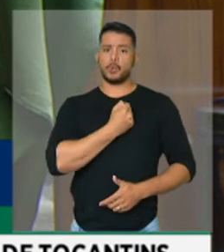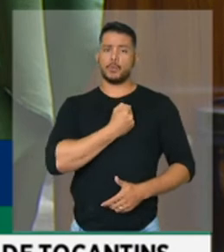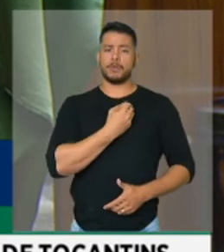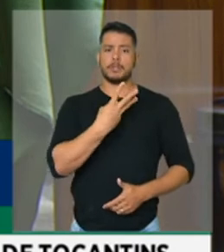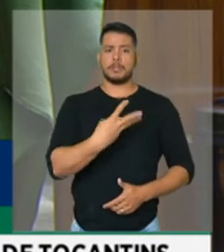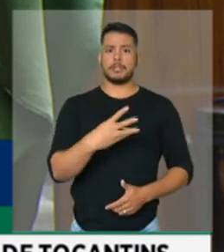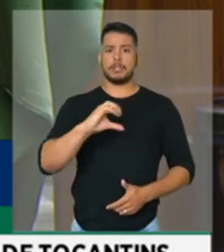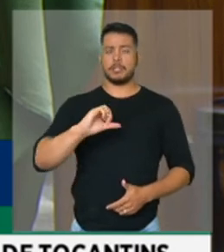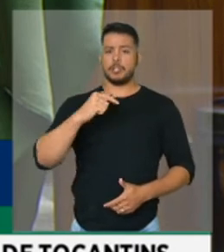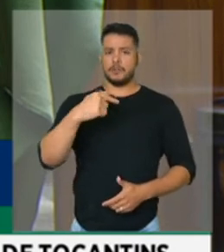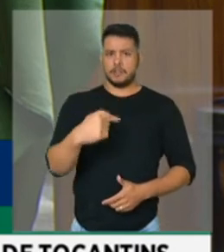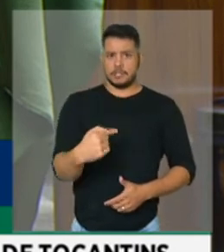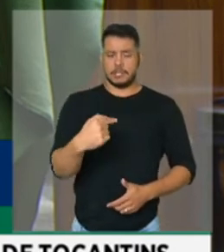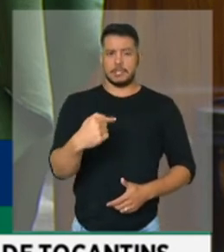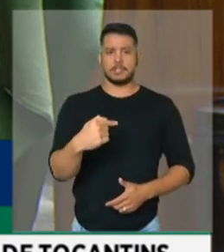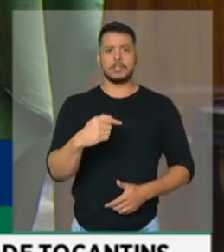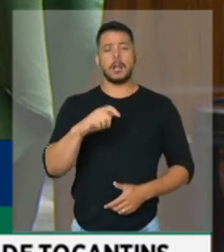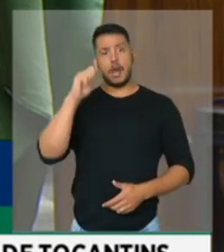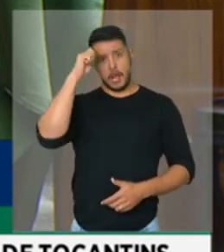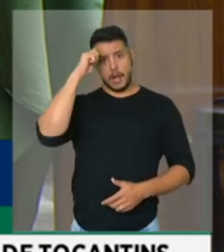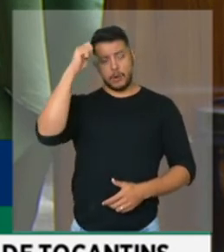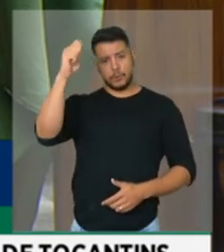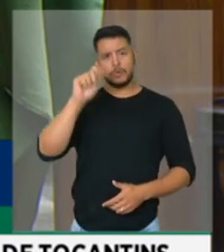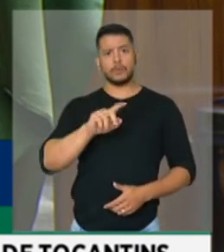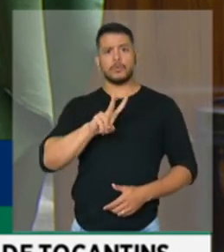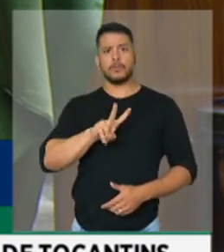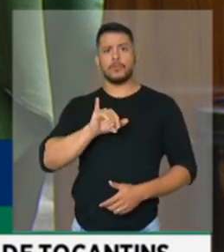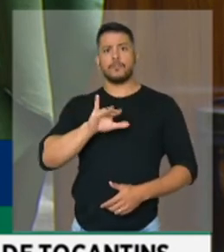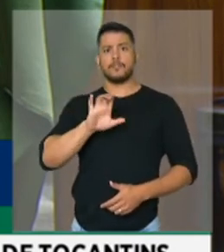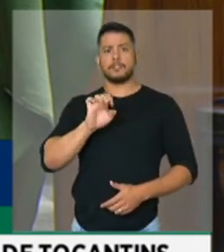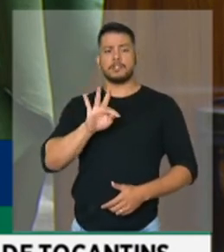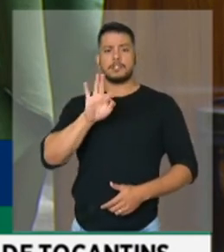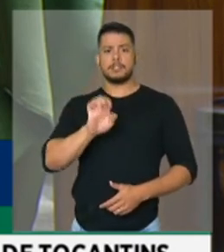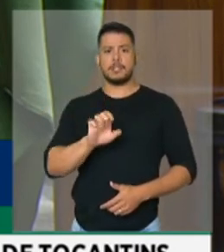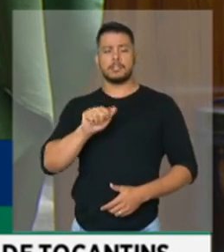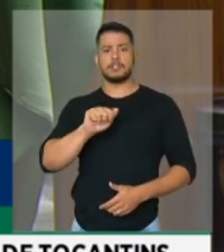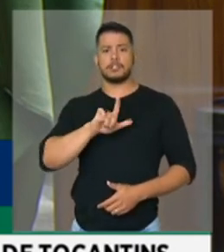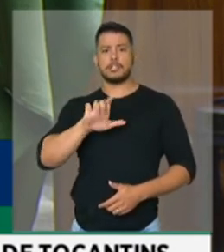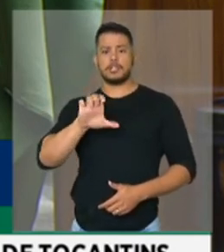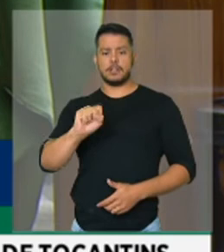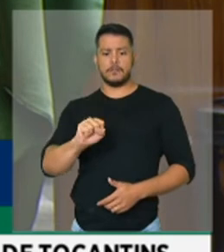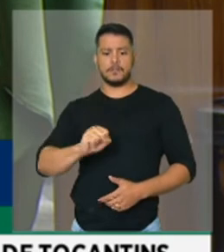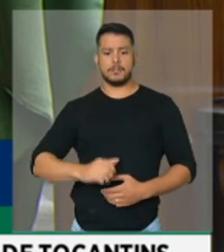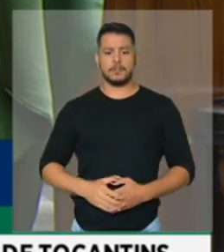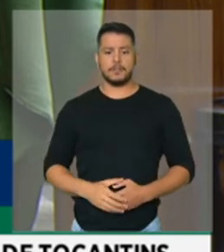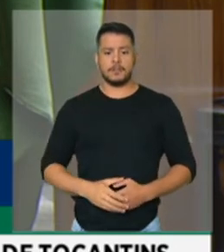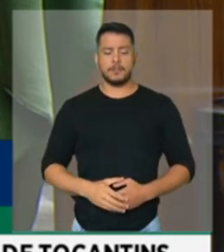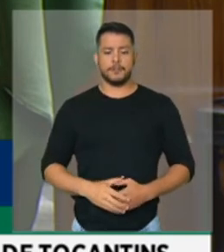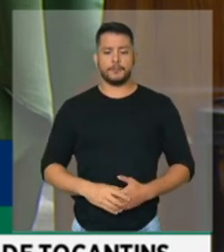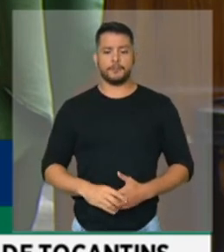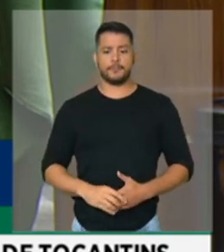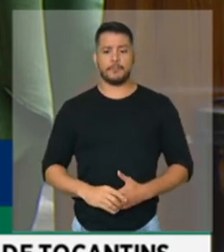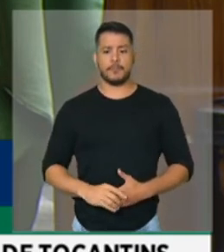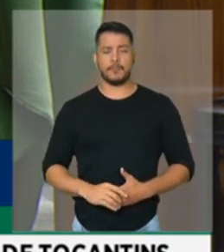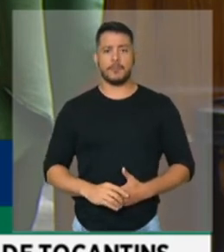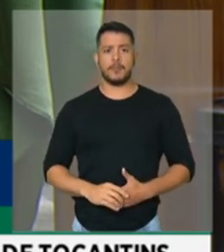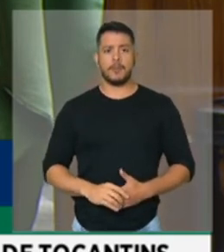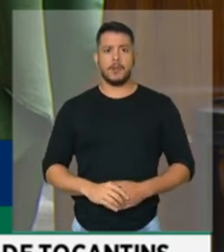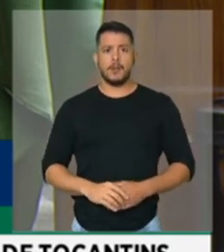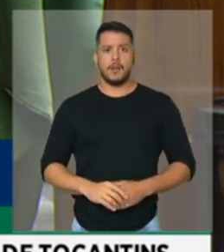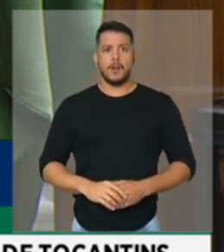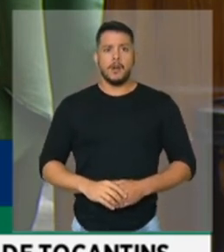autoria do ilustre senador Vicentinho Alves, com a PEC número 48/2015 do Senado Federal, nos termos do seu artigo